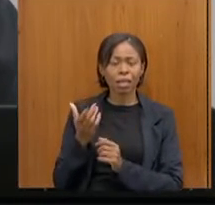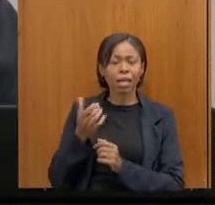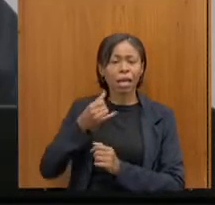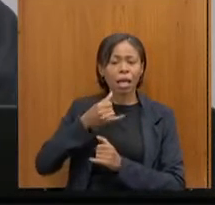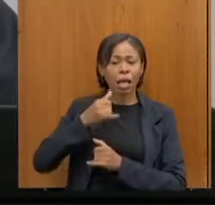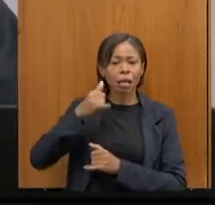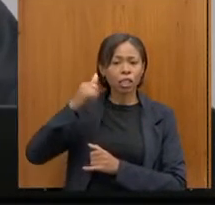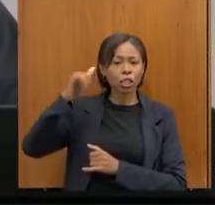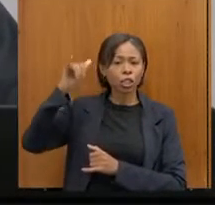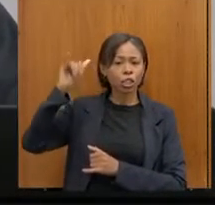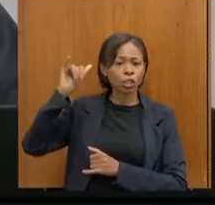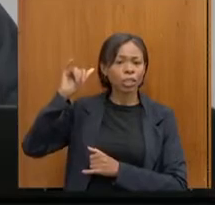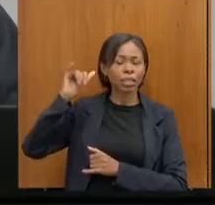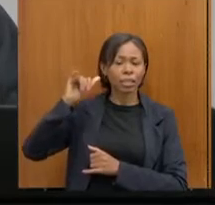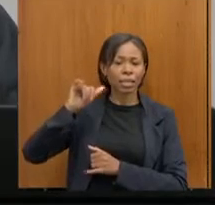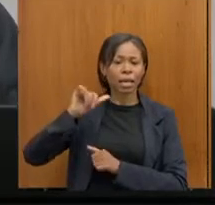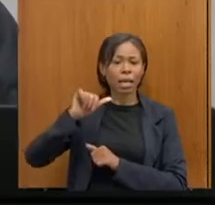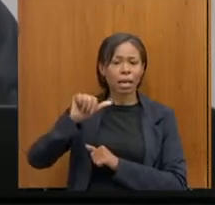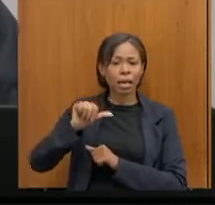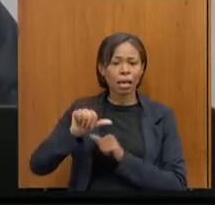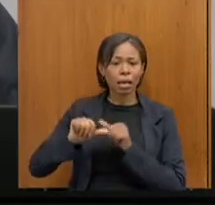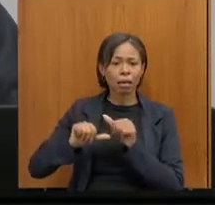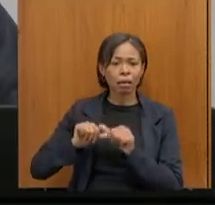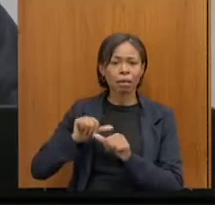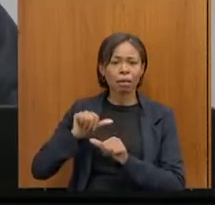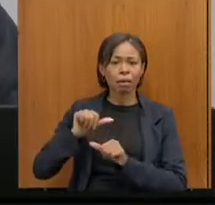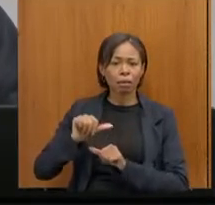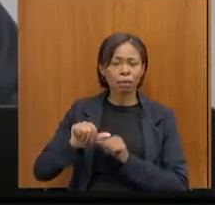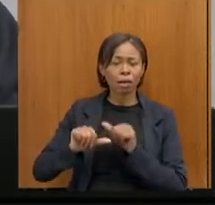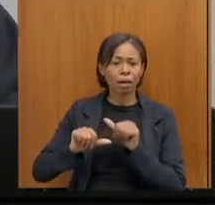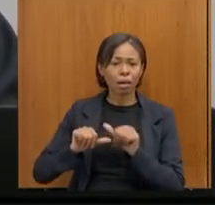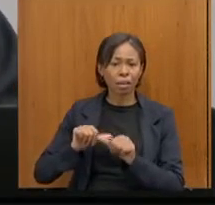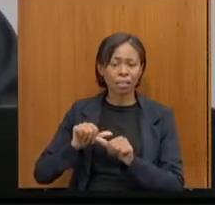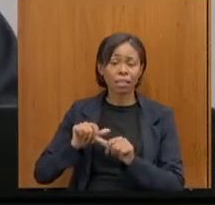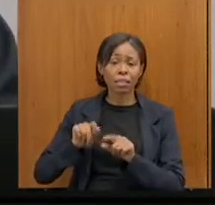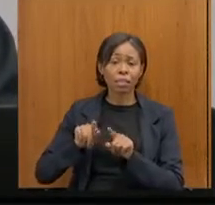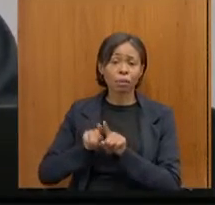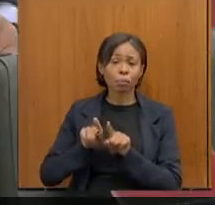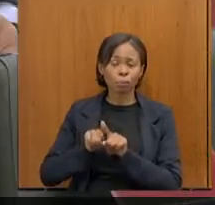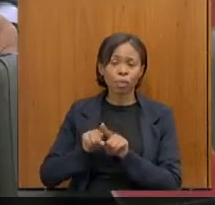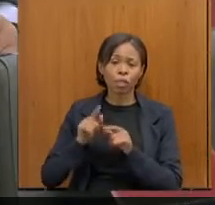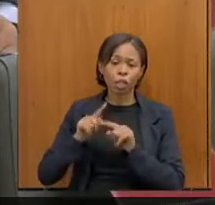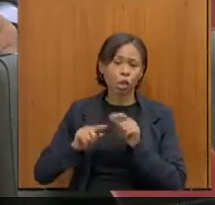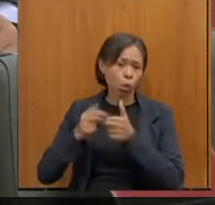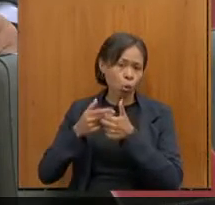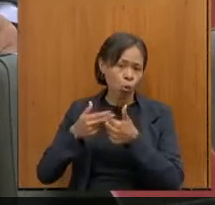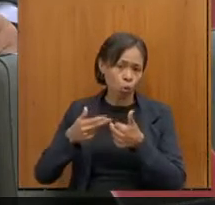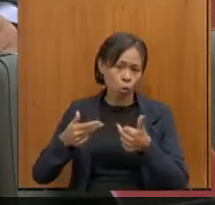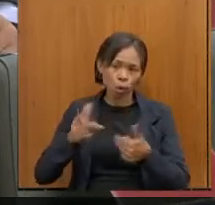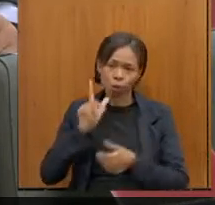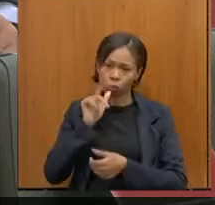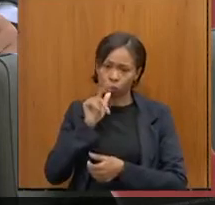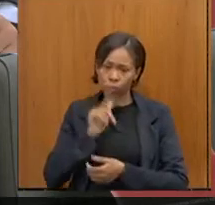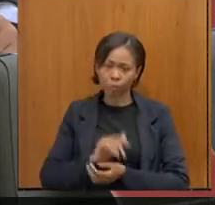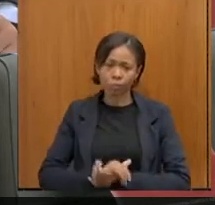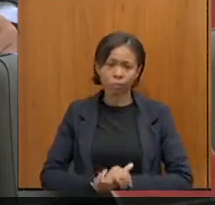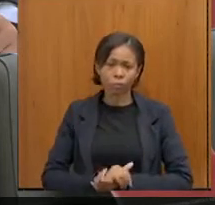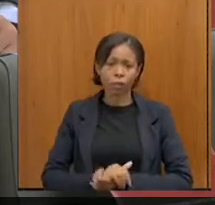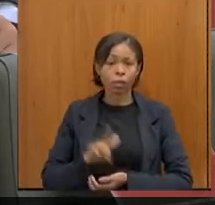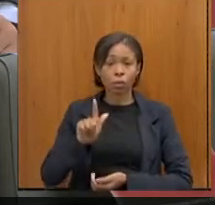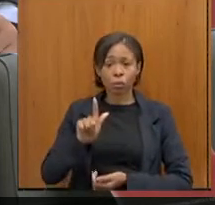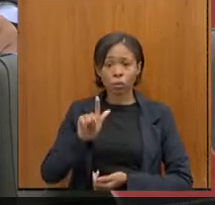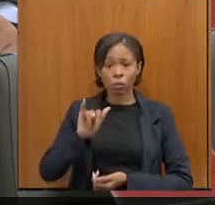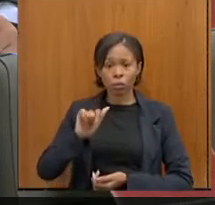e dos recursos hídricos querido amigo deputado de um Pereira líder de governo